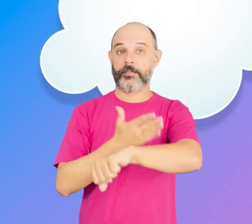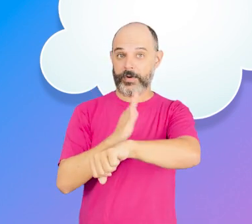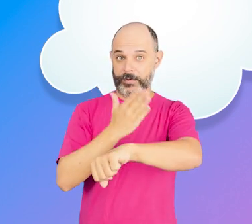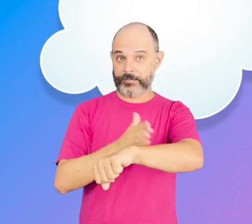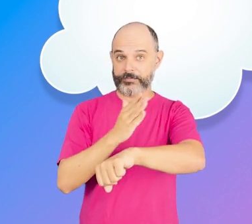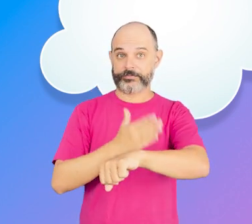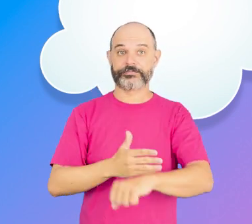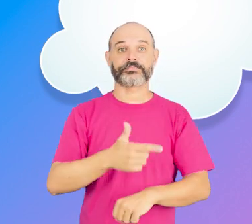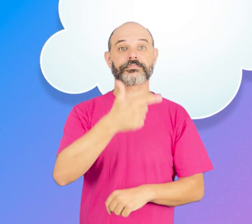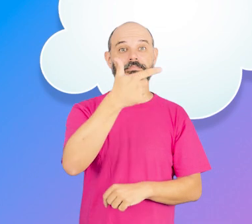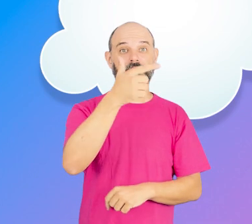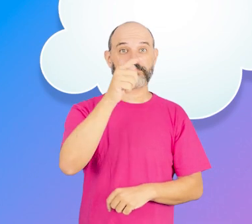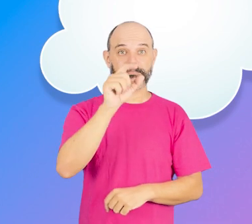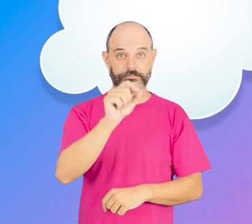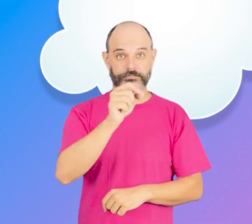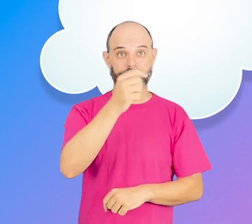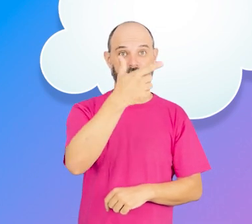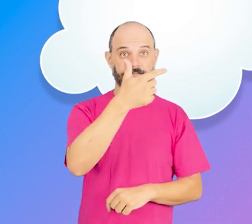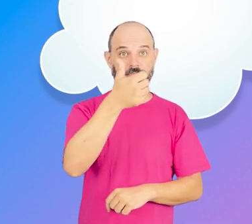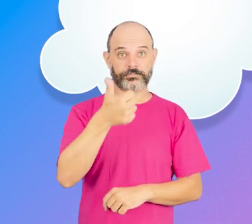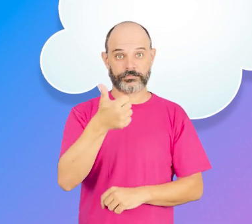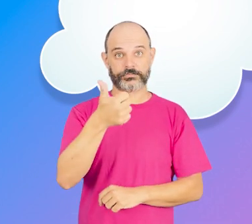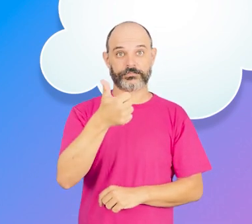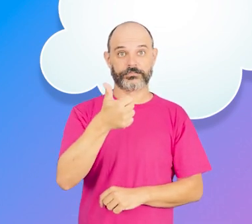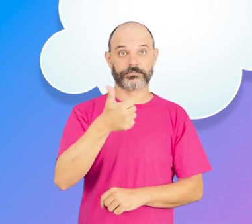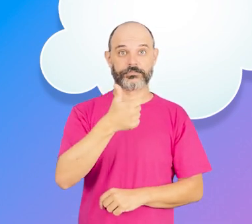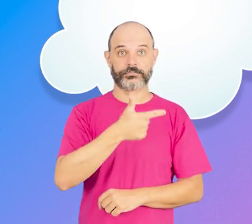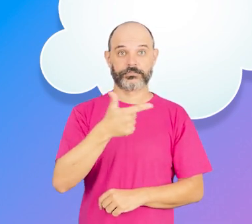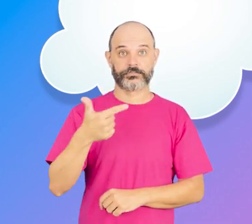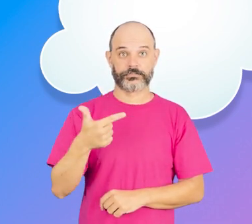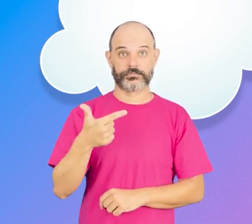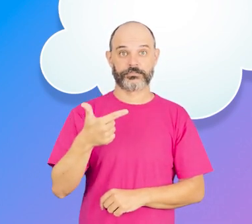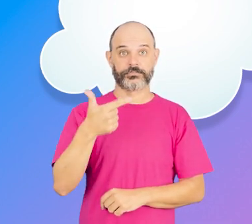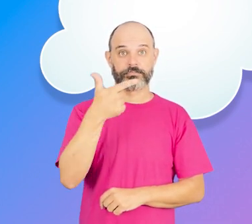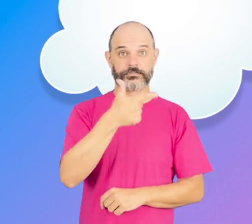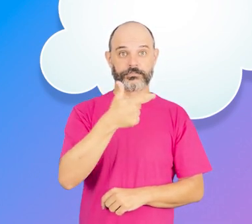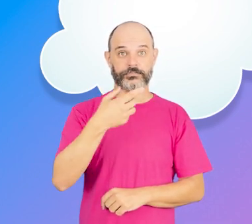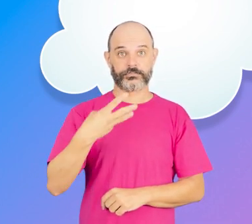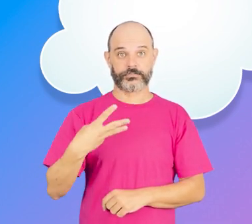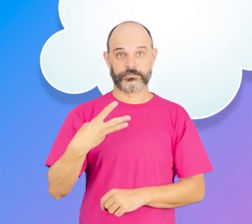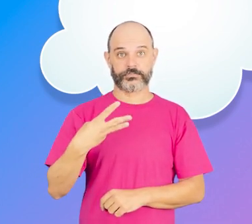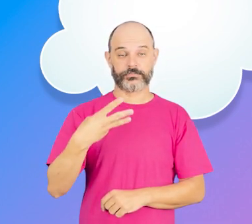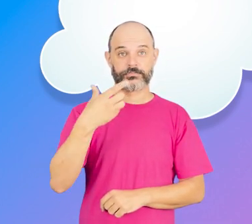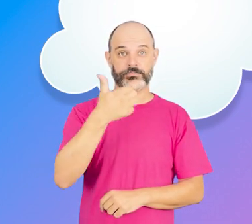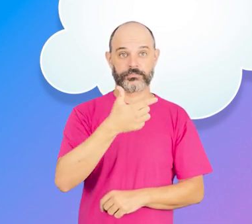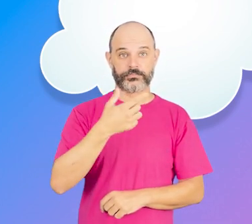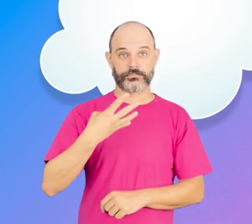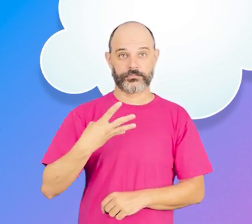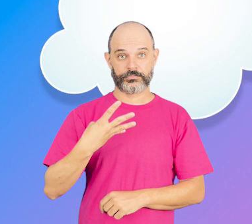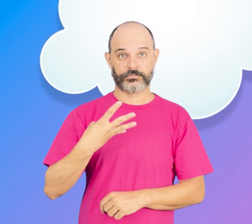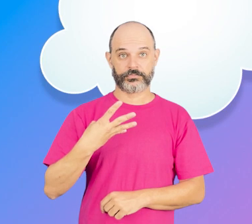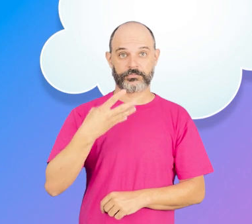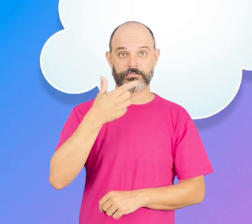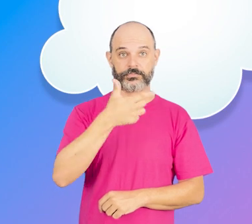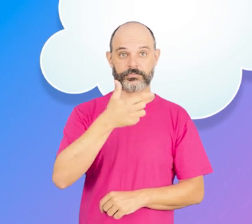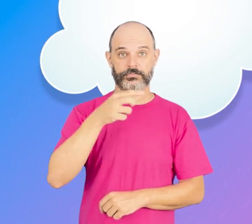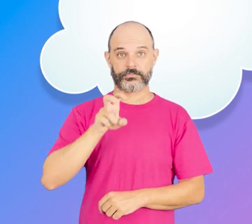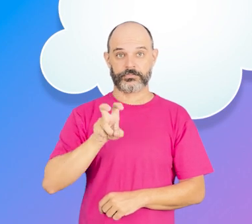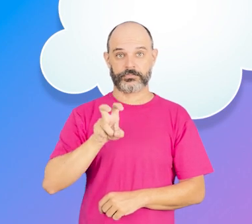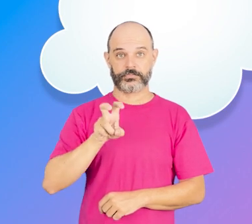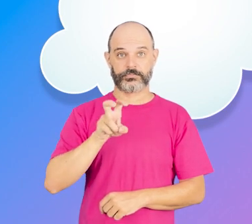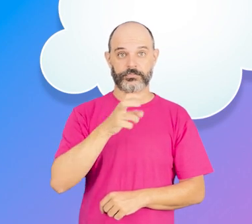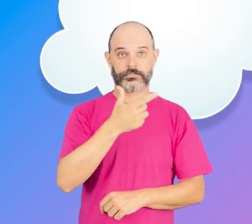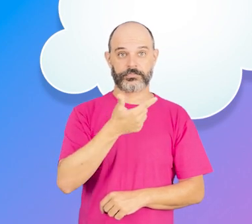Vamos praticar. 20, 21, 22, 23,